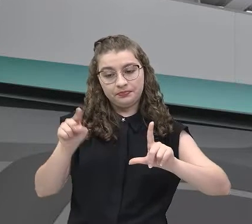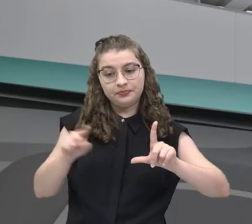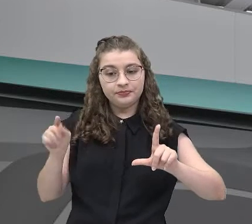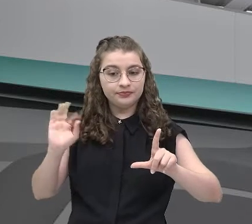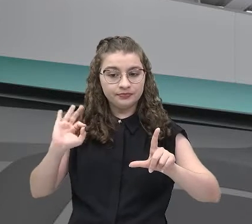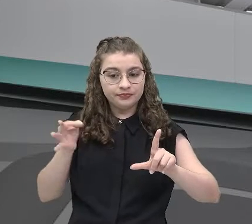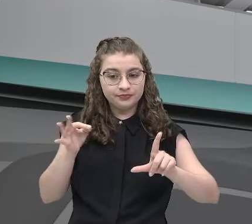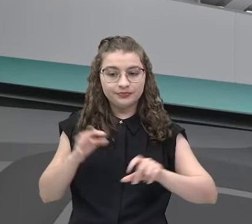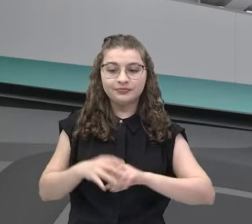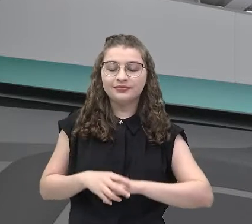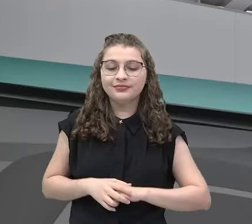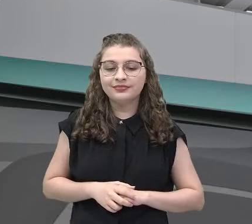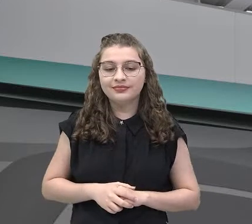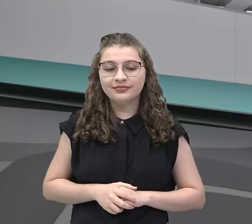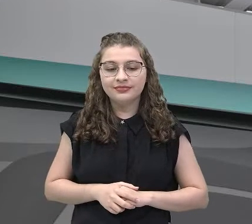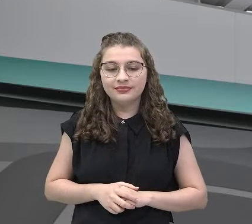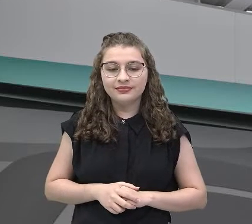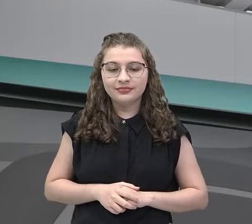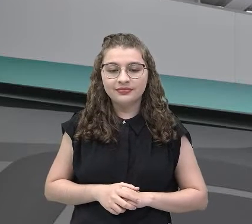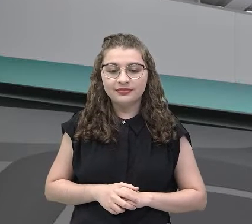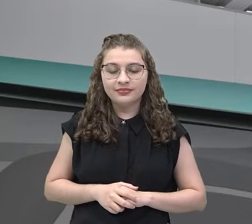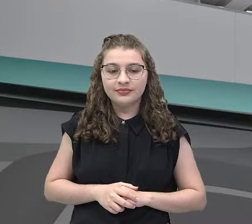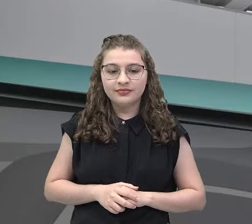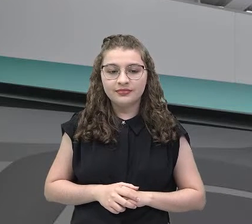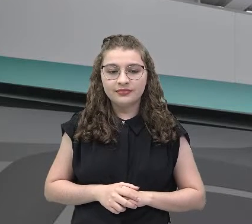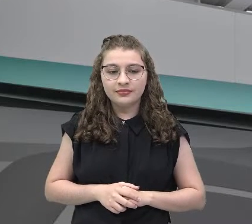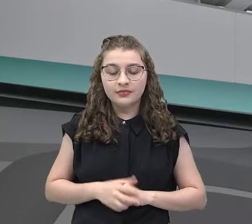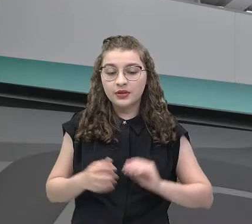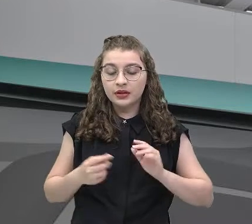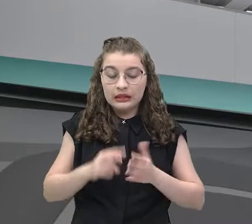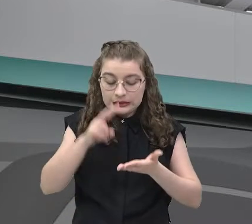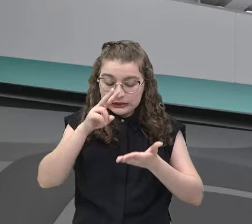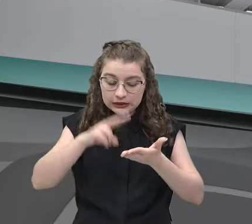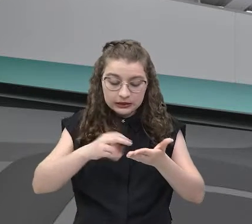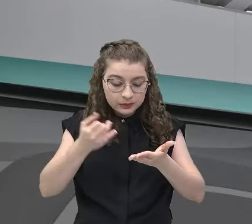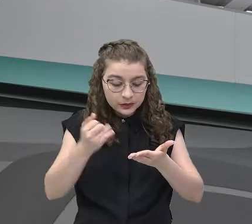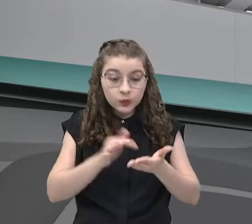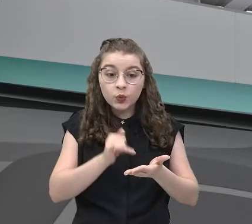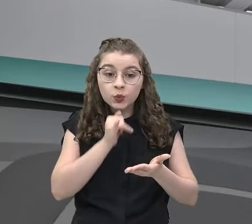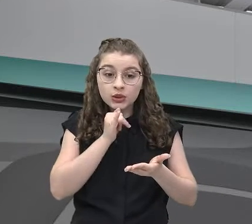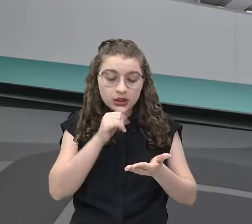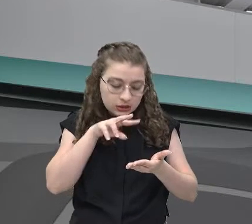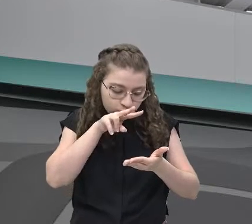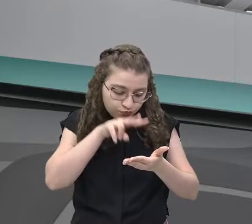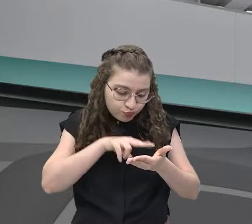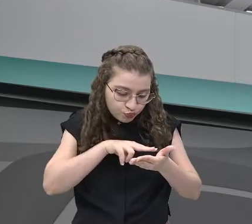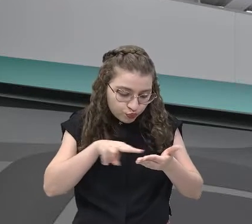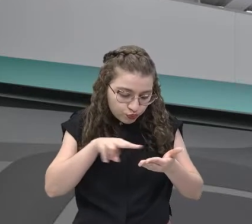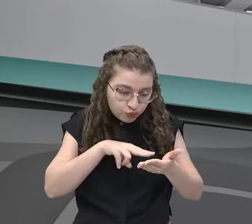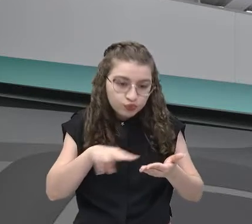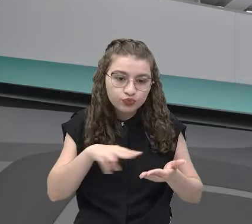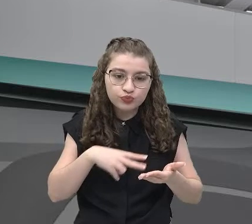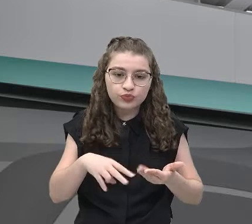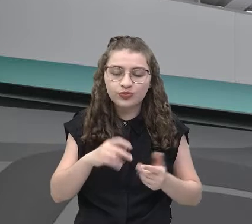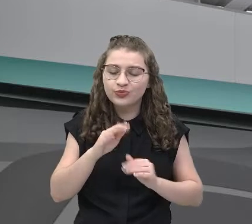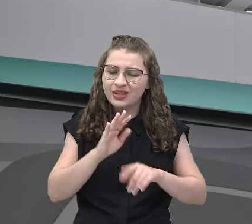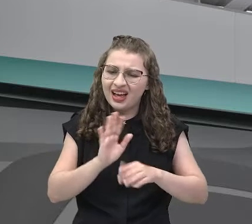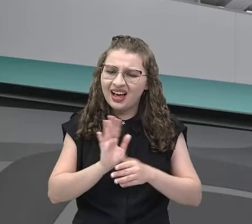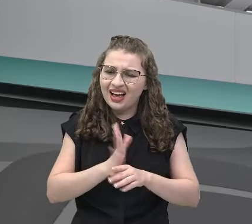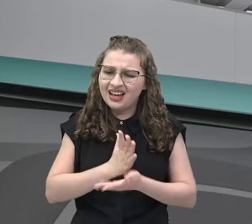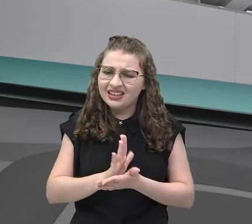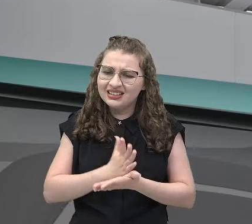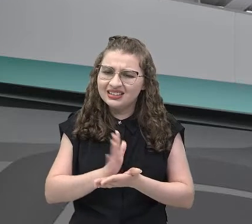certo? Temos, ler somente alguns exemplos para entender os conceitos básicos. Às vezes tem umas palavras